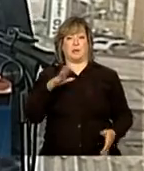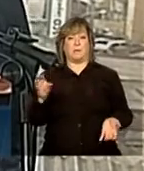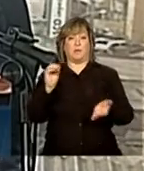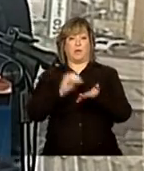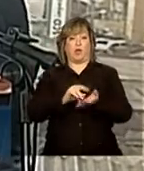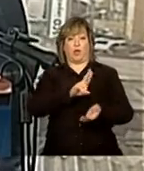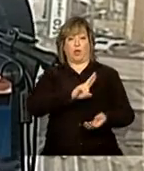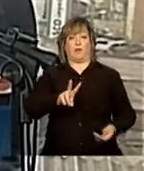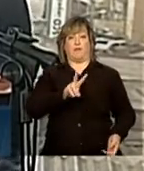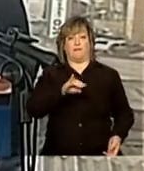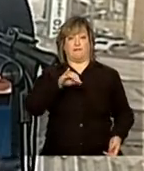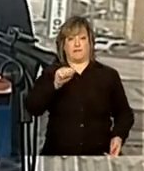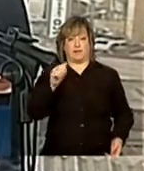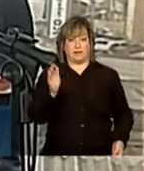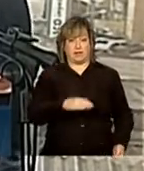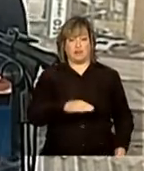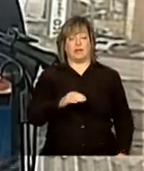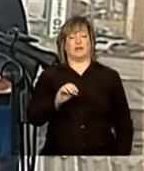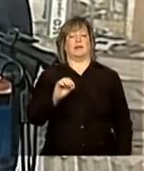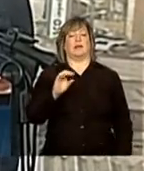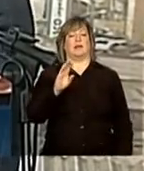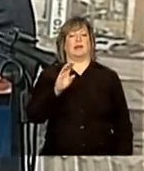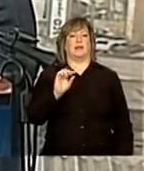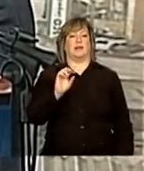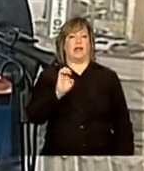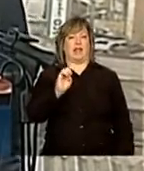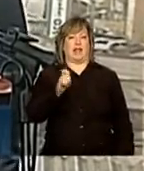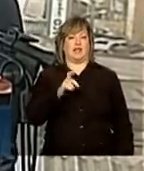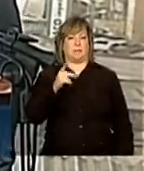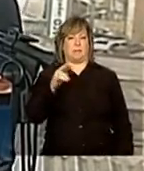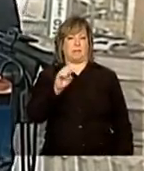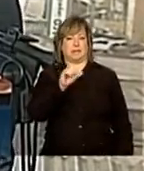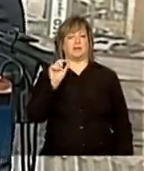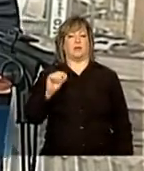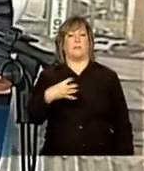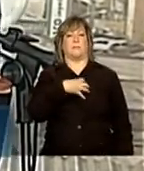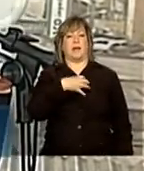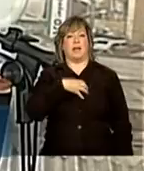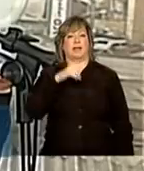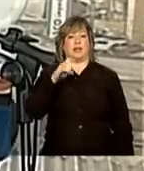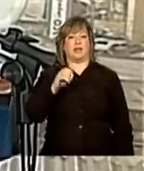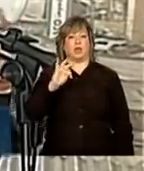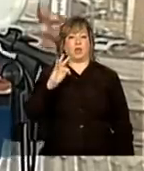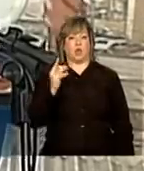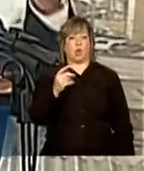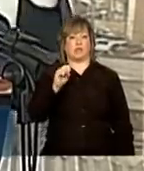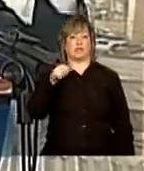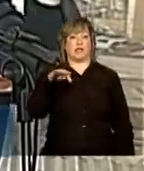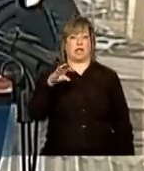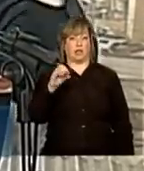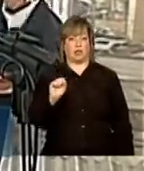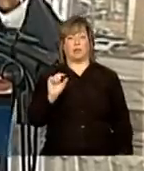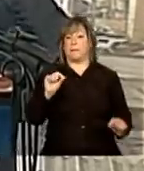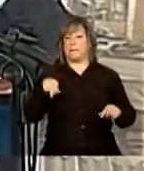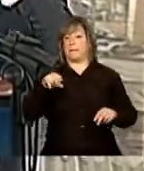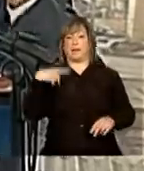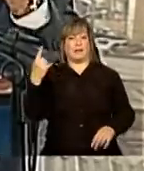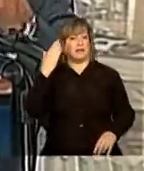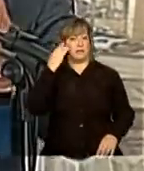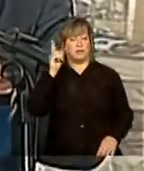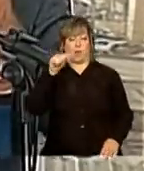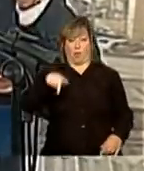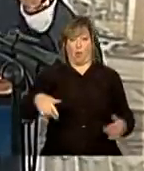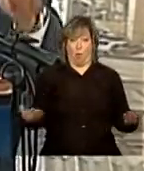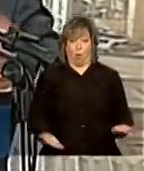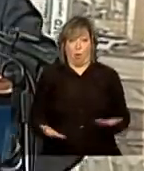que é Via Expressa Bahia de Todos os Santos. E o que é a Bahia de Todos os Santos? Para aqueles que não sabem, hoje a